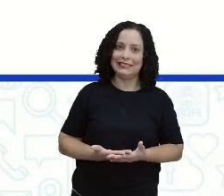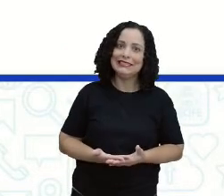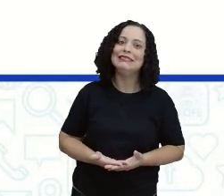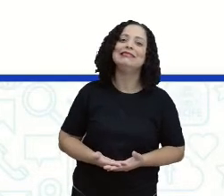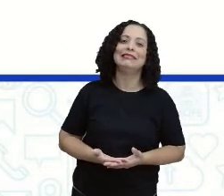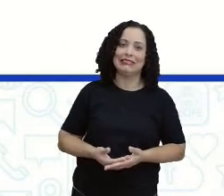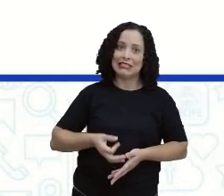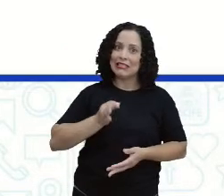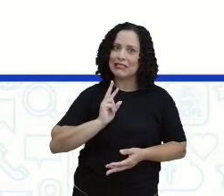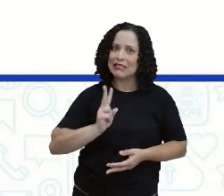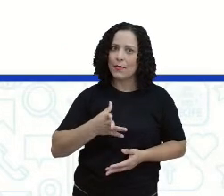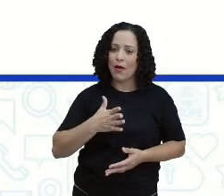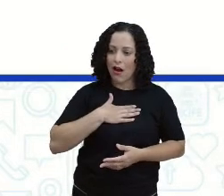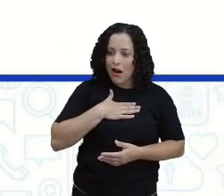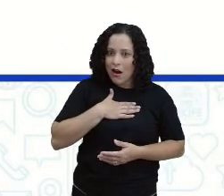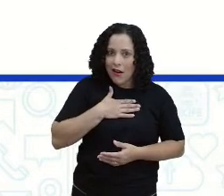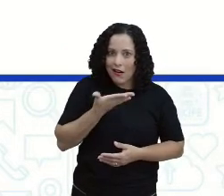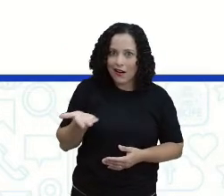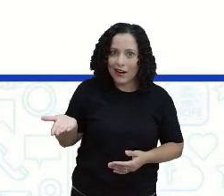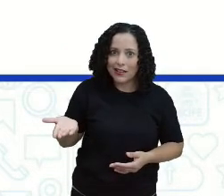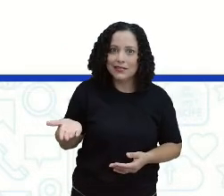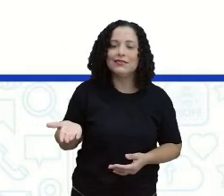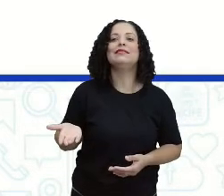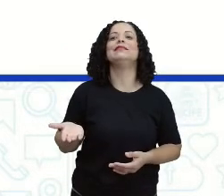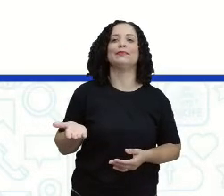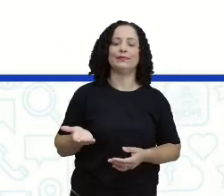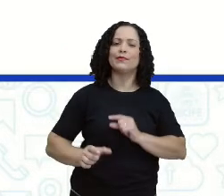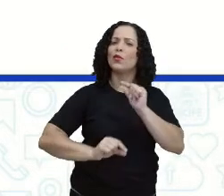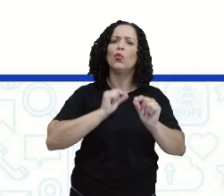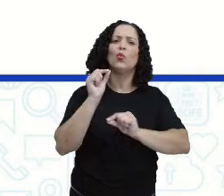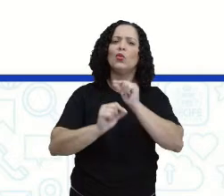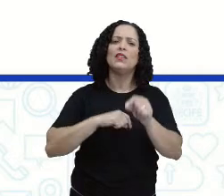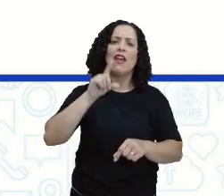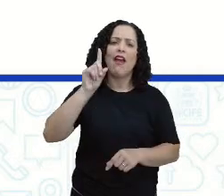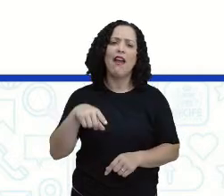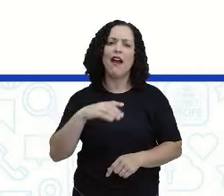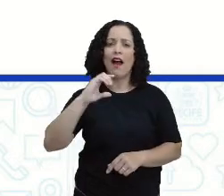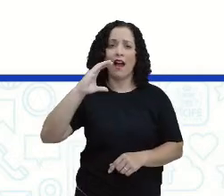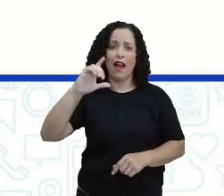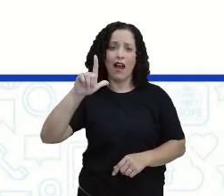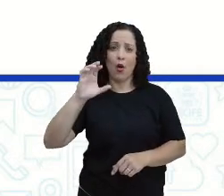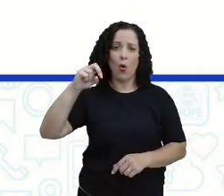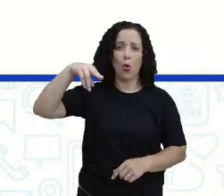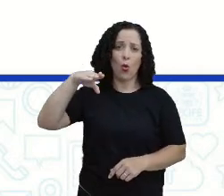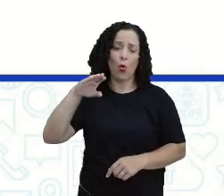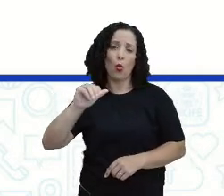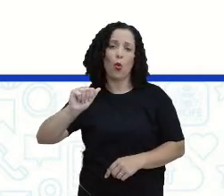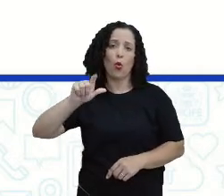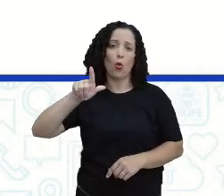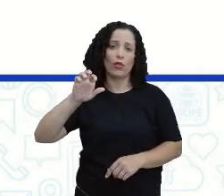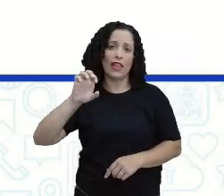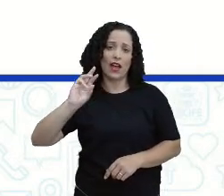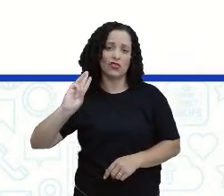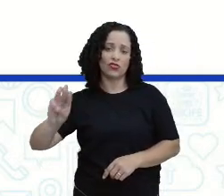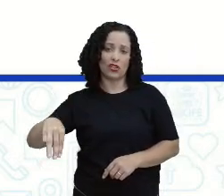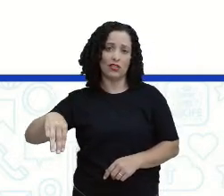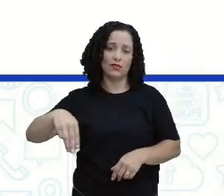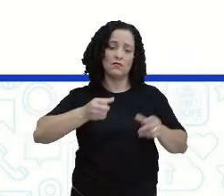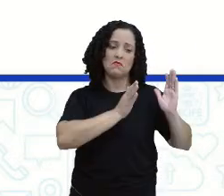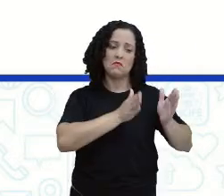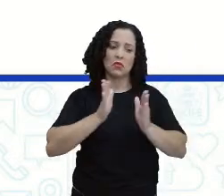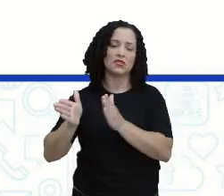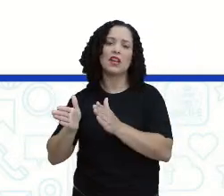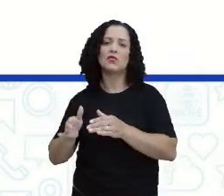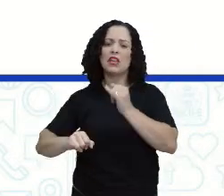a ficar assustado, né? Então, o que é a clonagem? Conjunto de células ou organismos que são